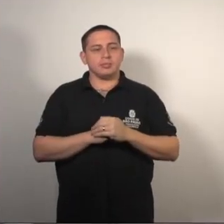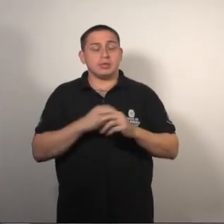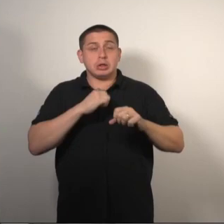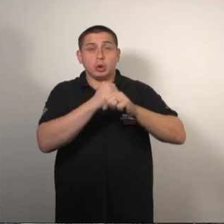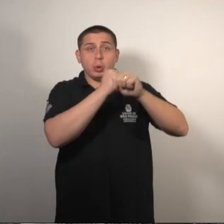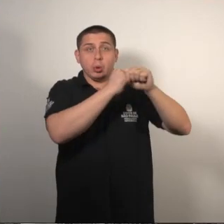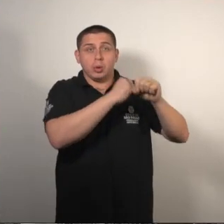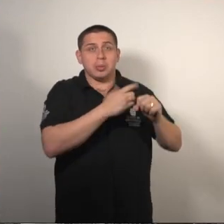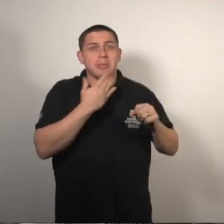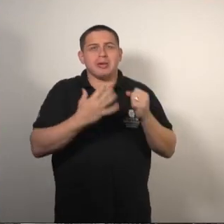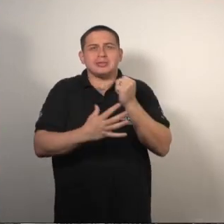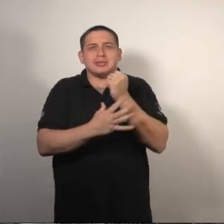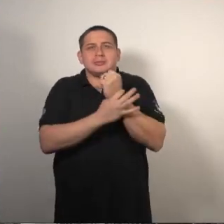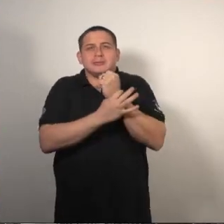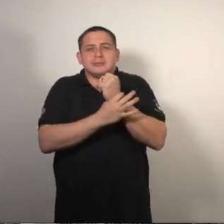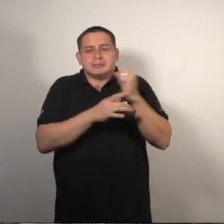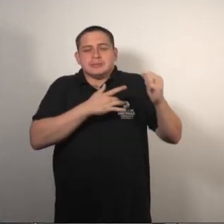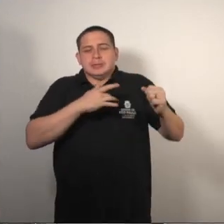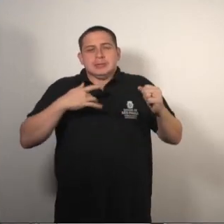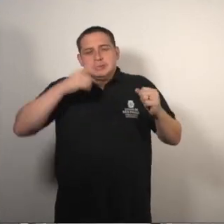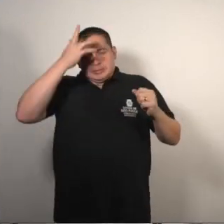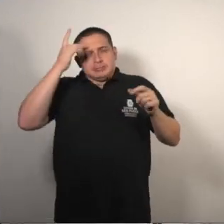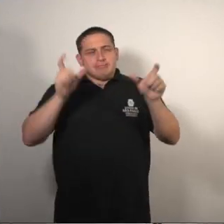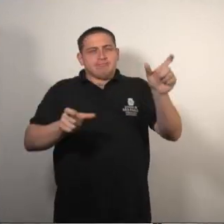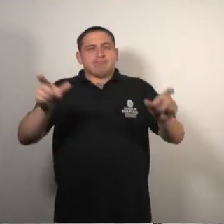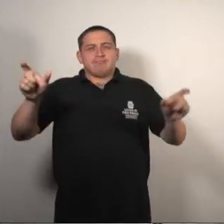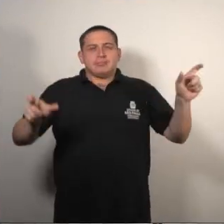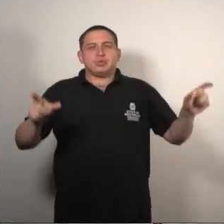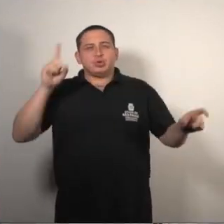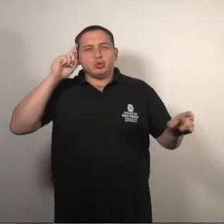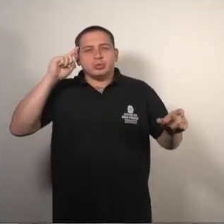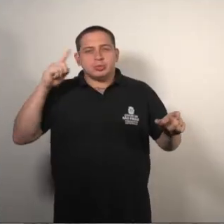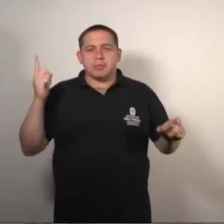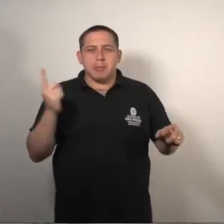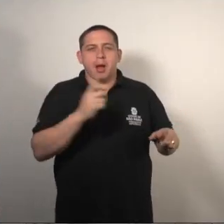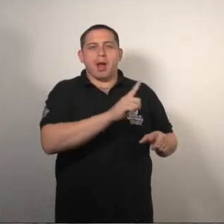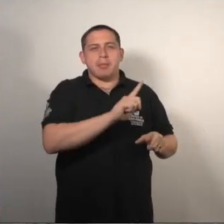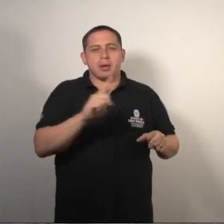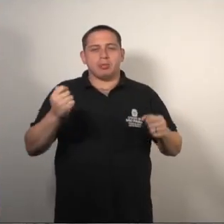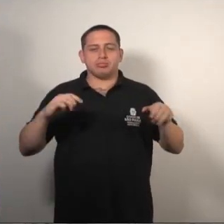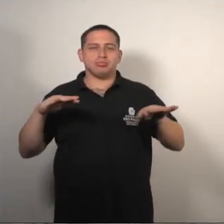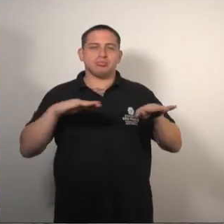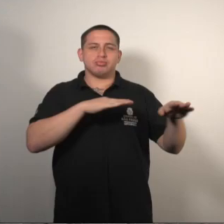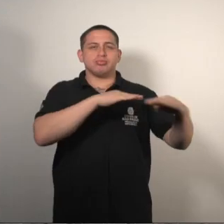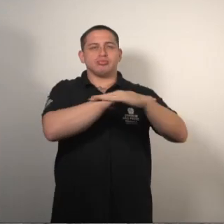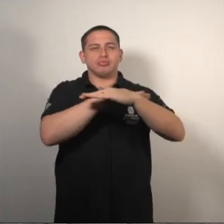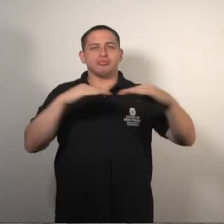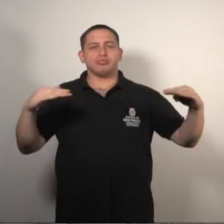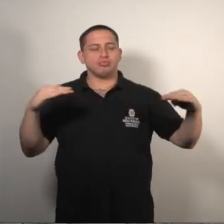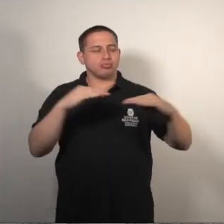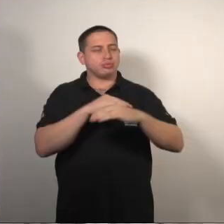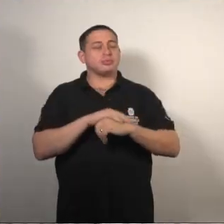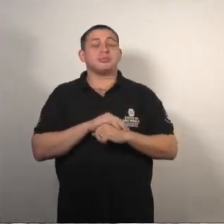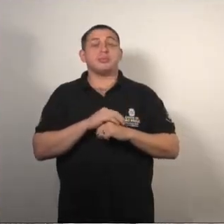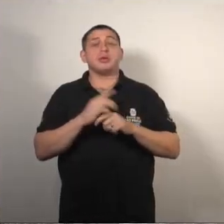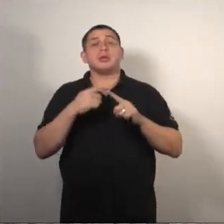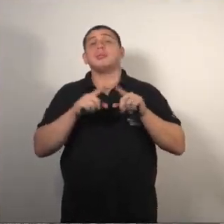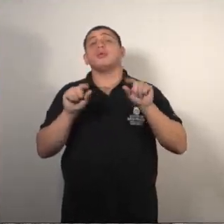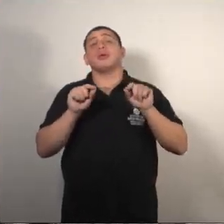garantem segurança e bem-estar para motoristas e pedestres circularem todos os dias, além de reduzirem custos de manutenção no futuro.